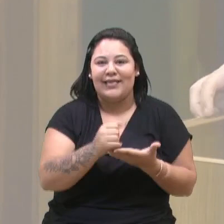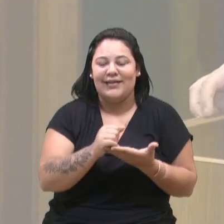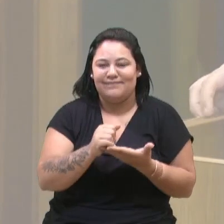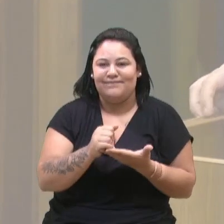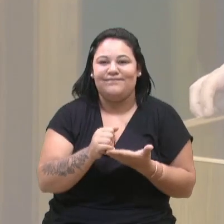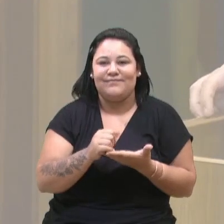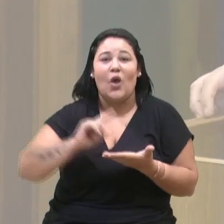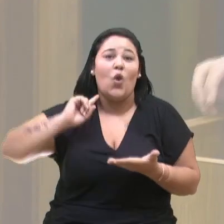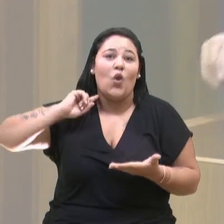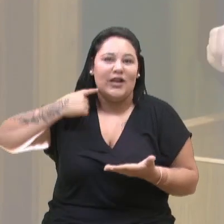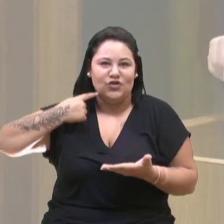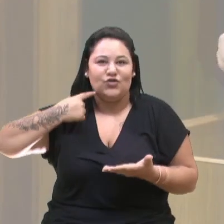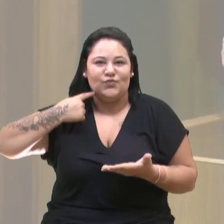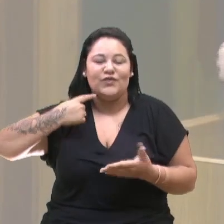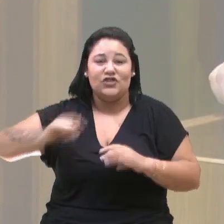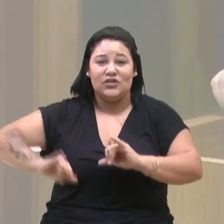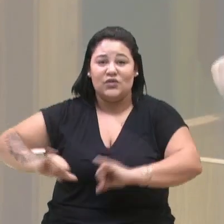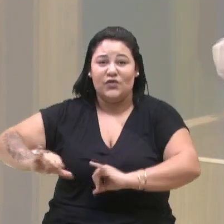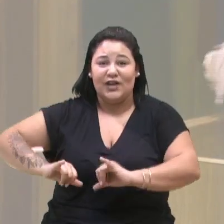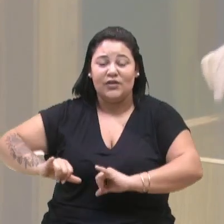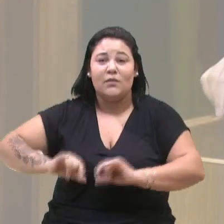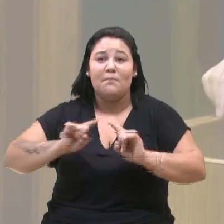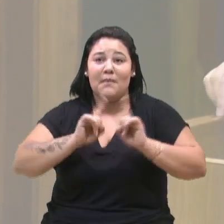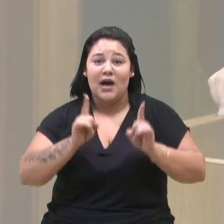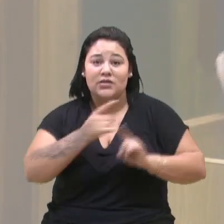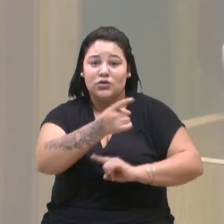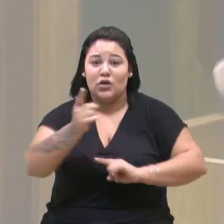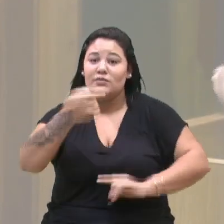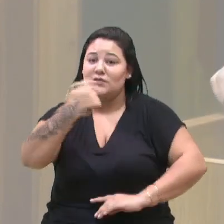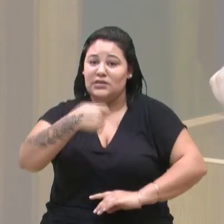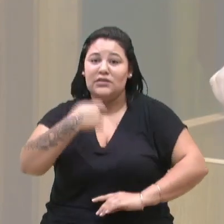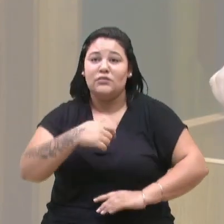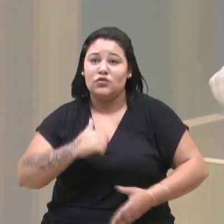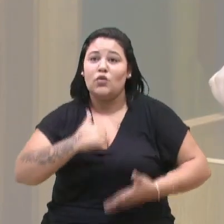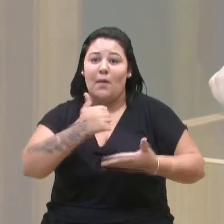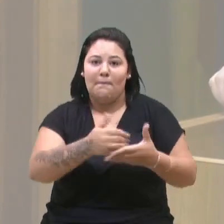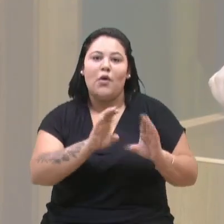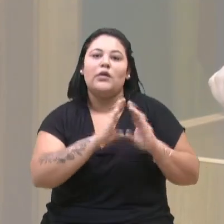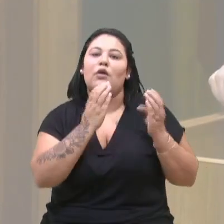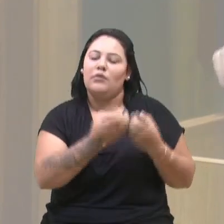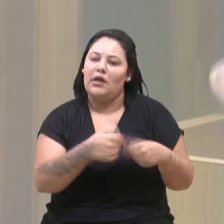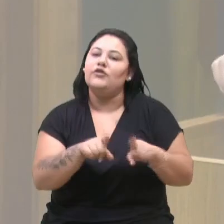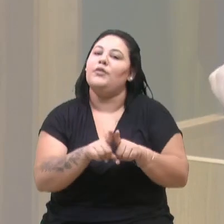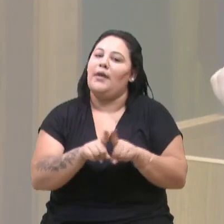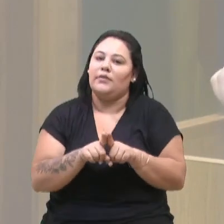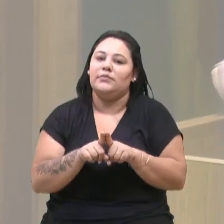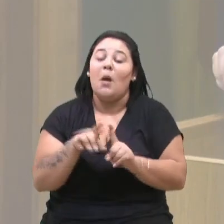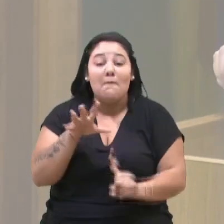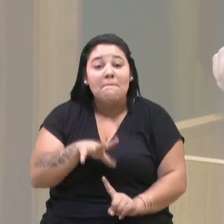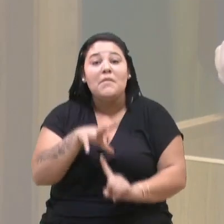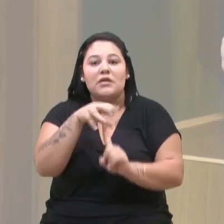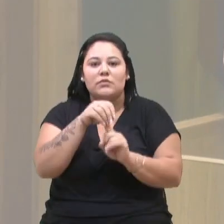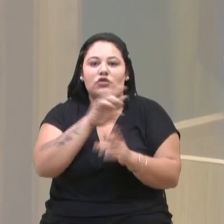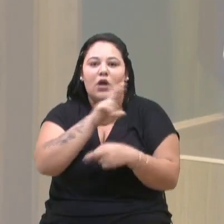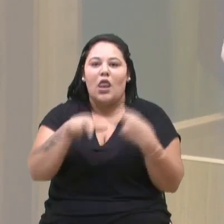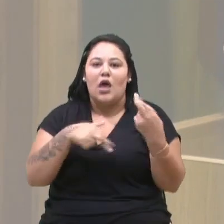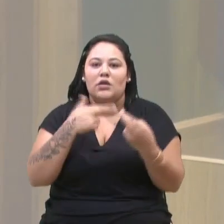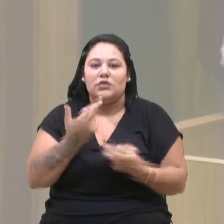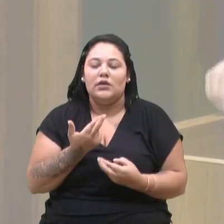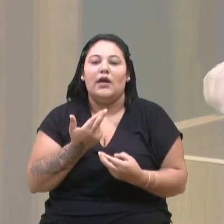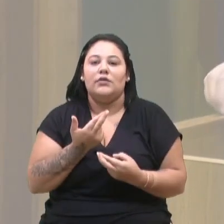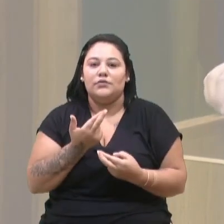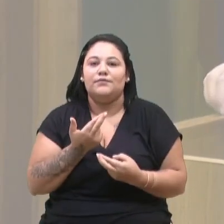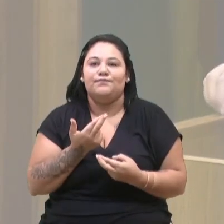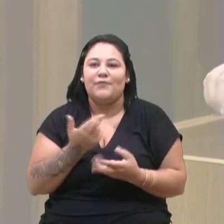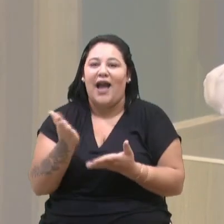realmente a cidade é uma cidade muito grande, mas nós precisamos da colaboração da nossa comunidade também, principalmente no que tange a questão